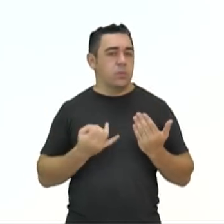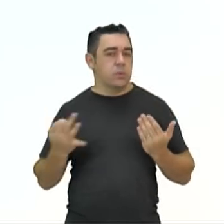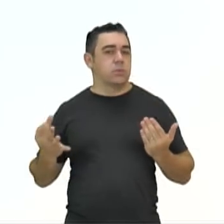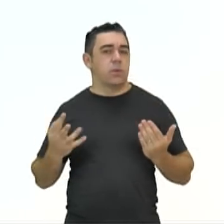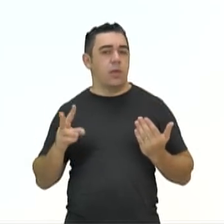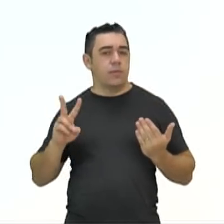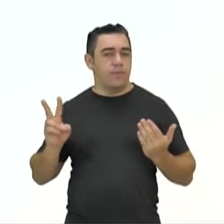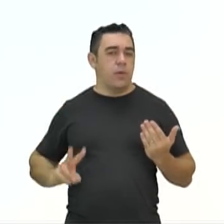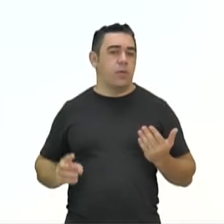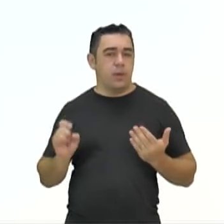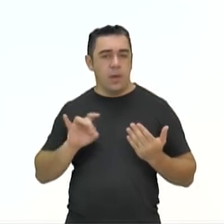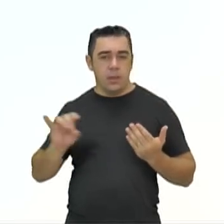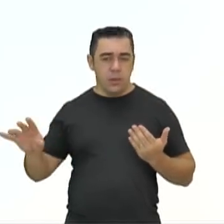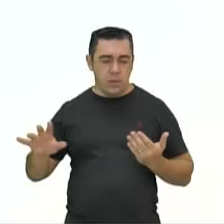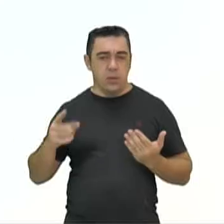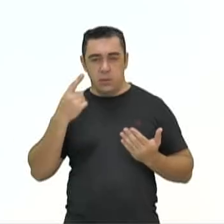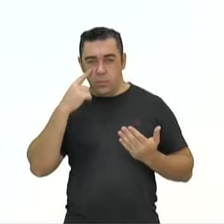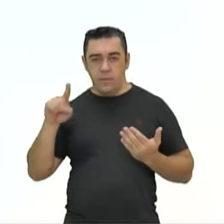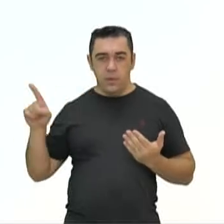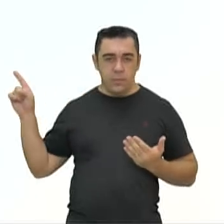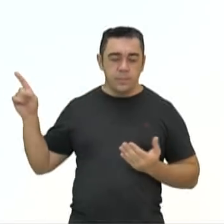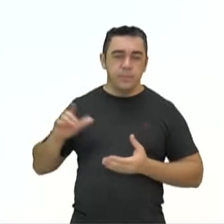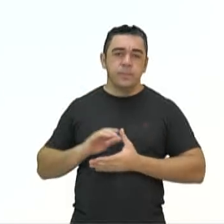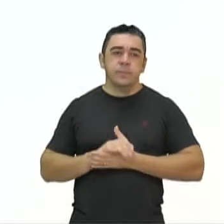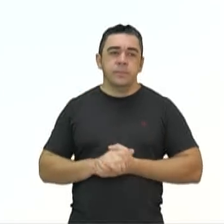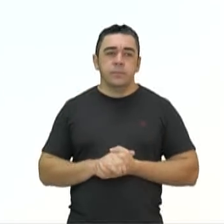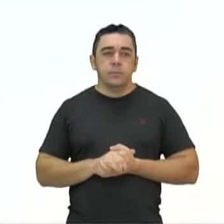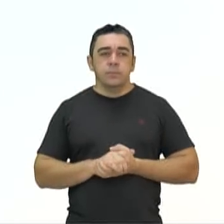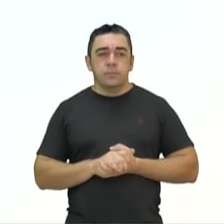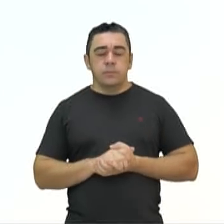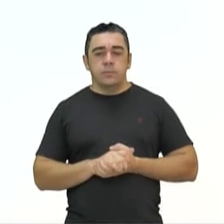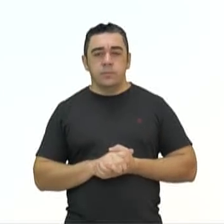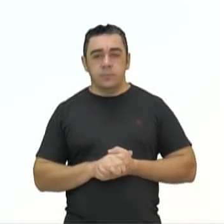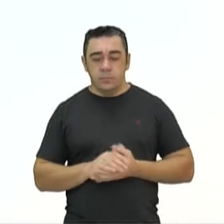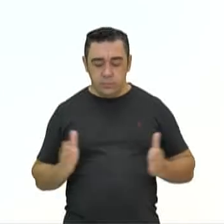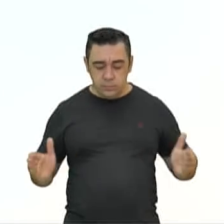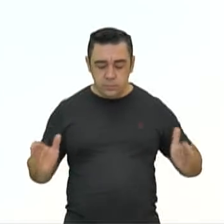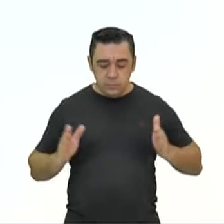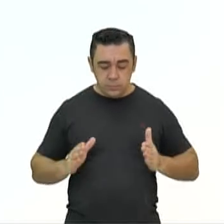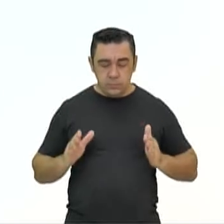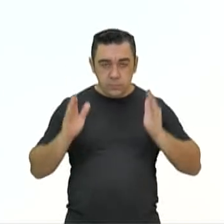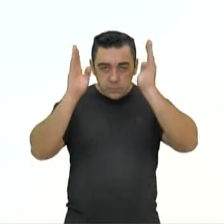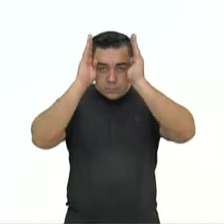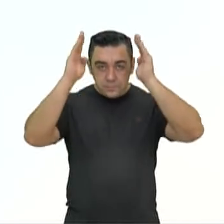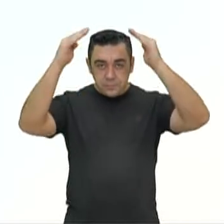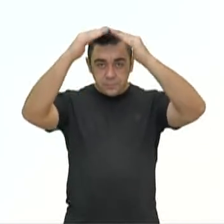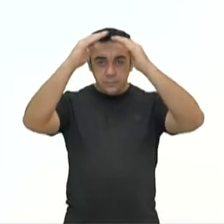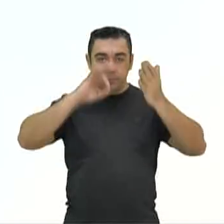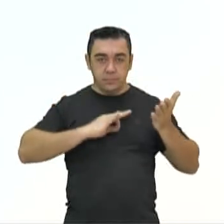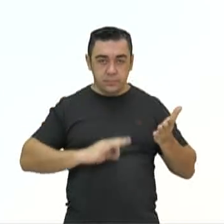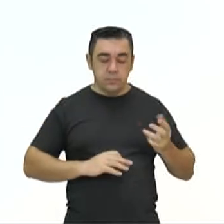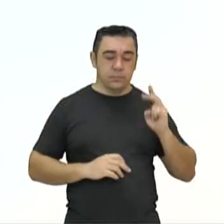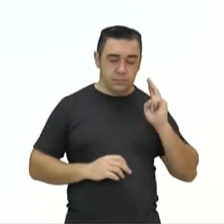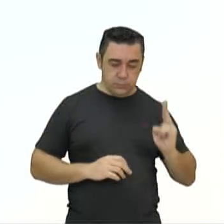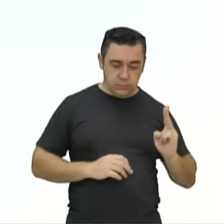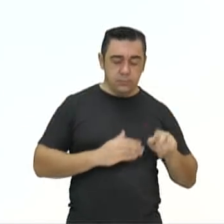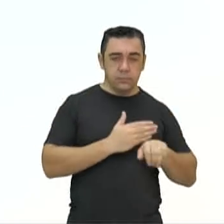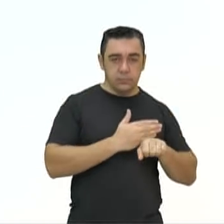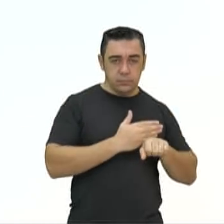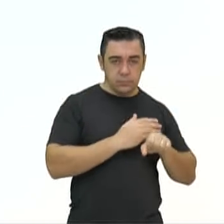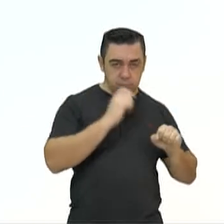uma representação para você entender como que ela captura. O bispo, né? Também 2 brancos e 2